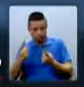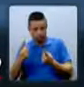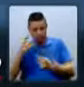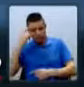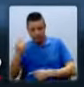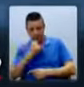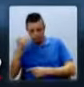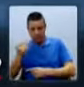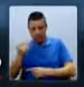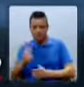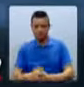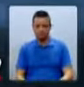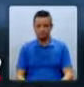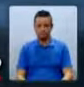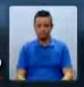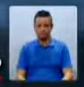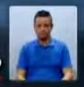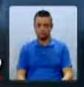que nostalgia poderia ser.